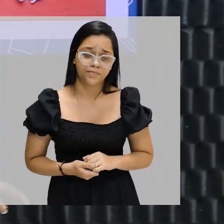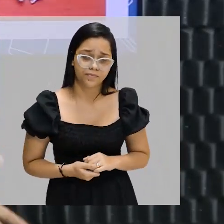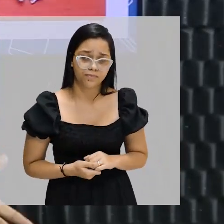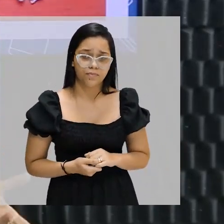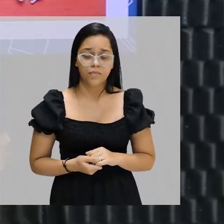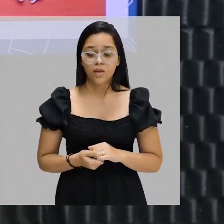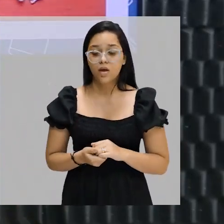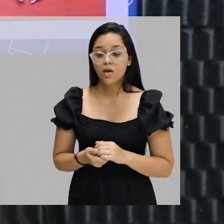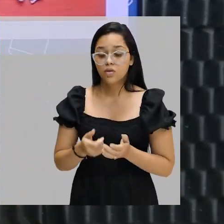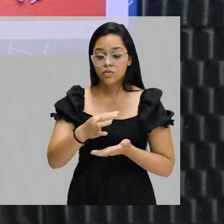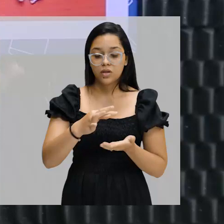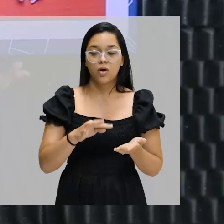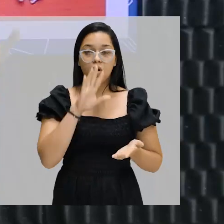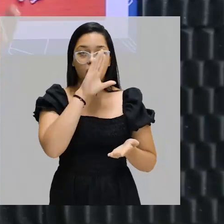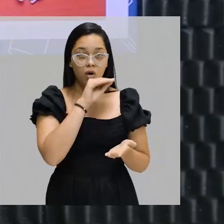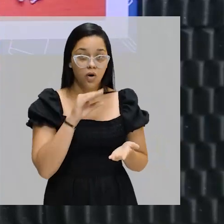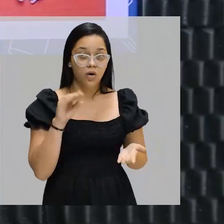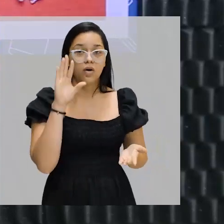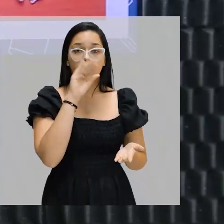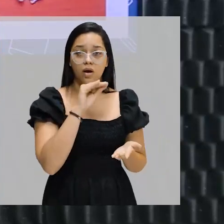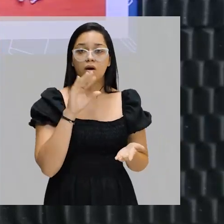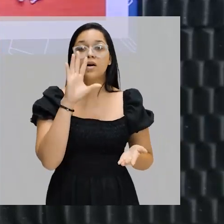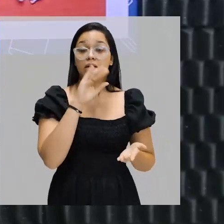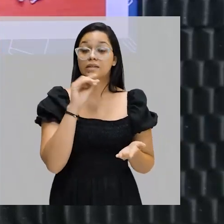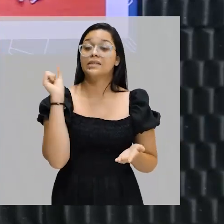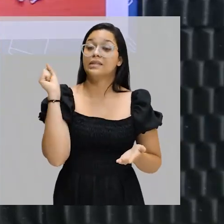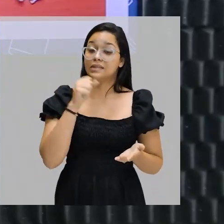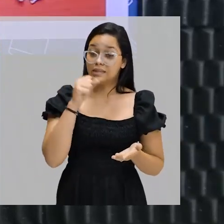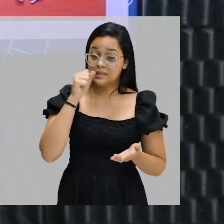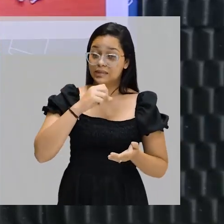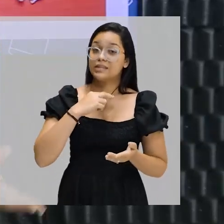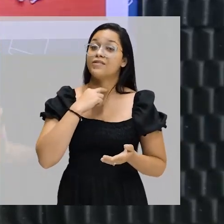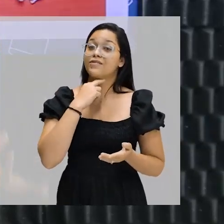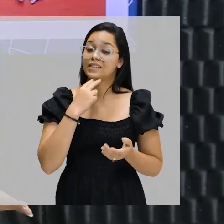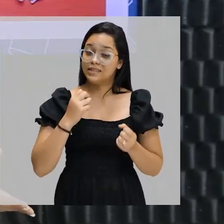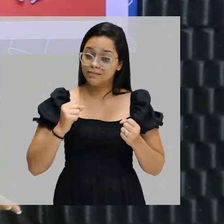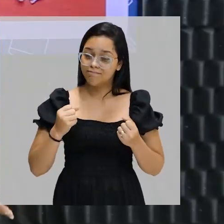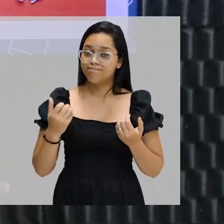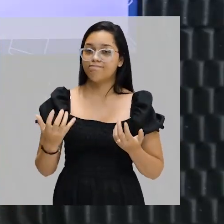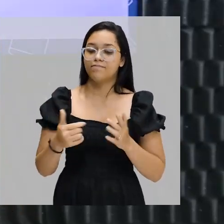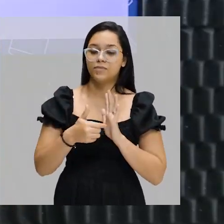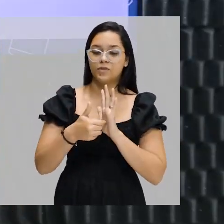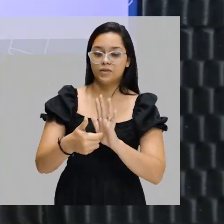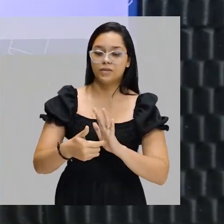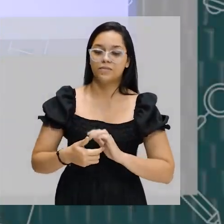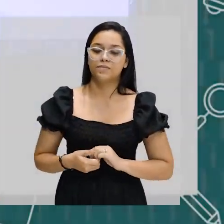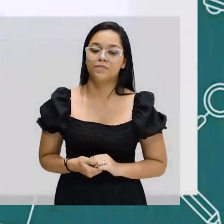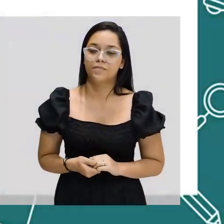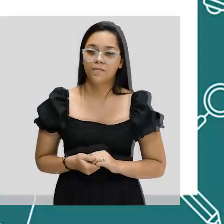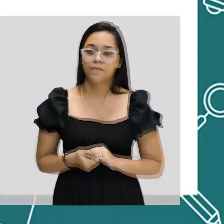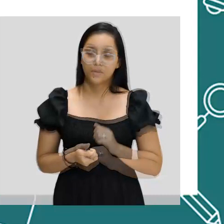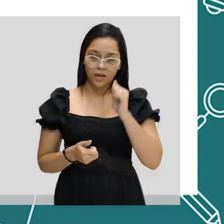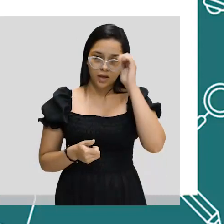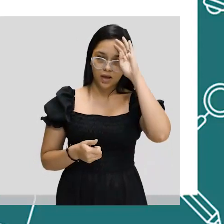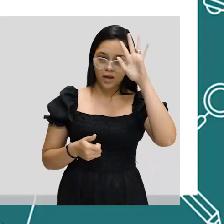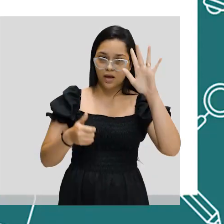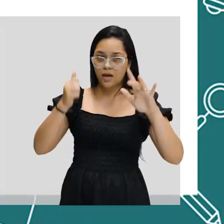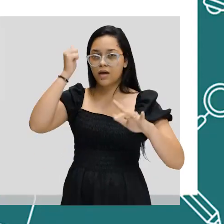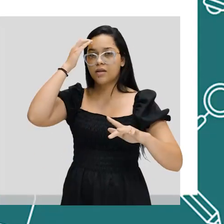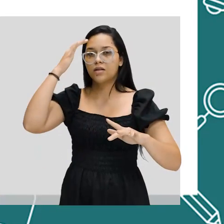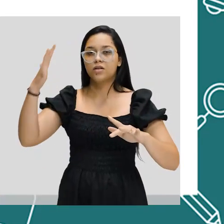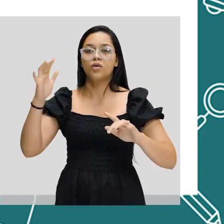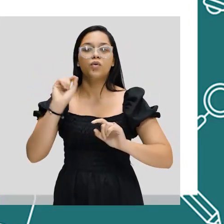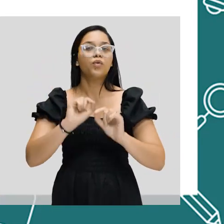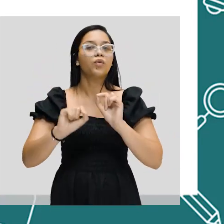texto oral nós fazemos isso aí bem com a entonação assim pois é Então olha só a